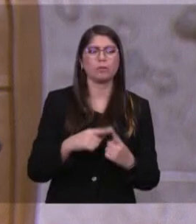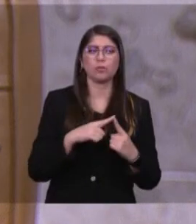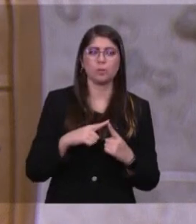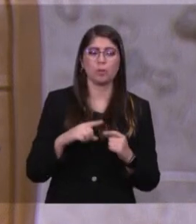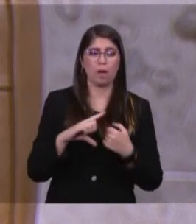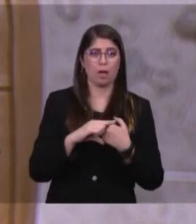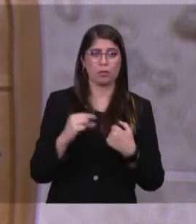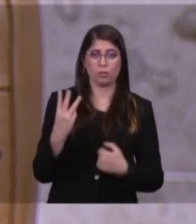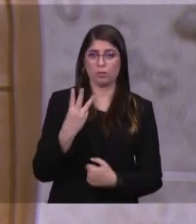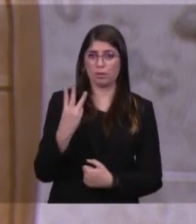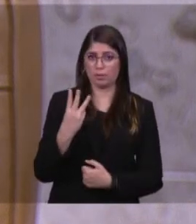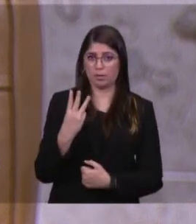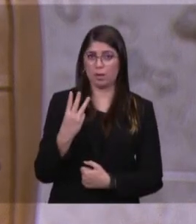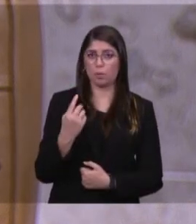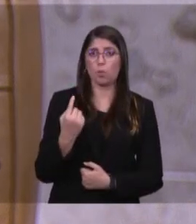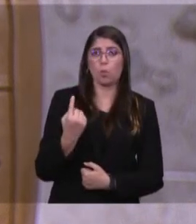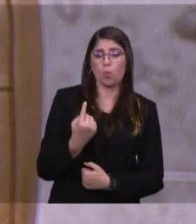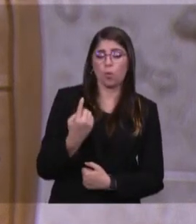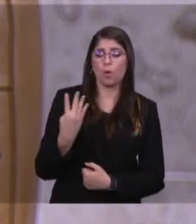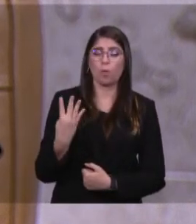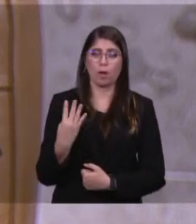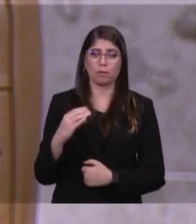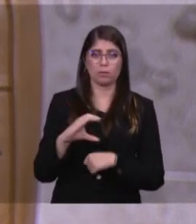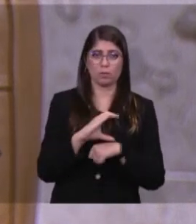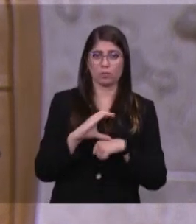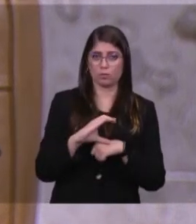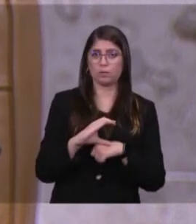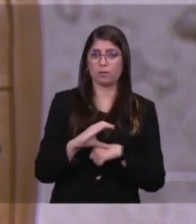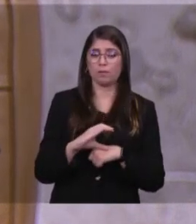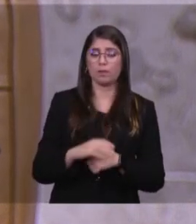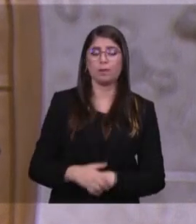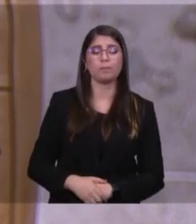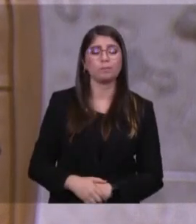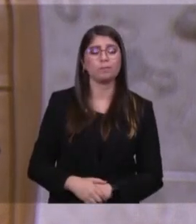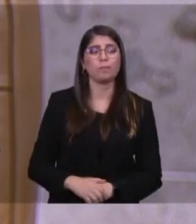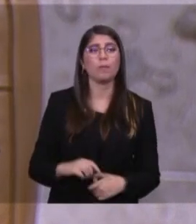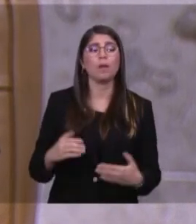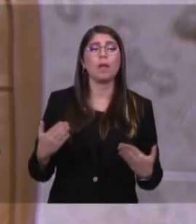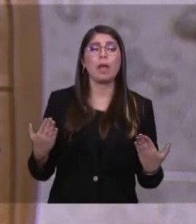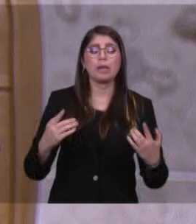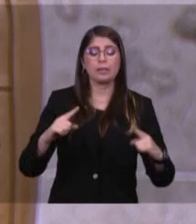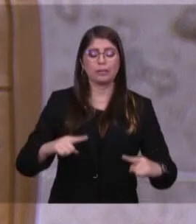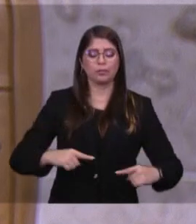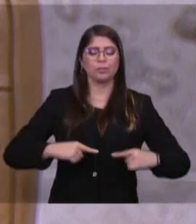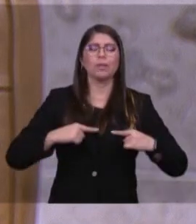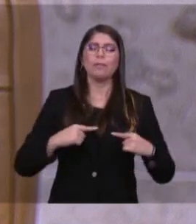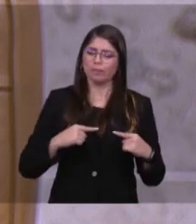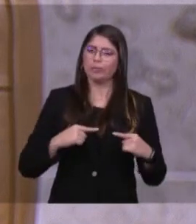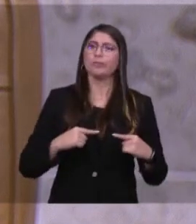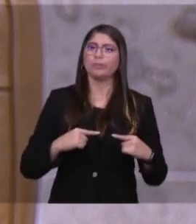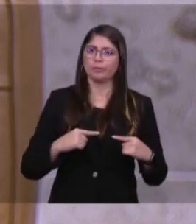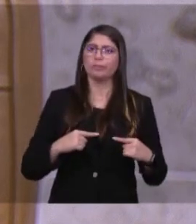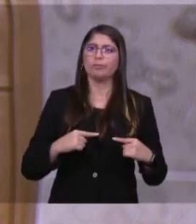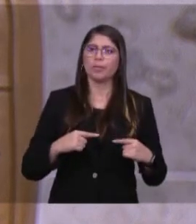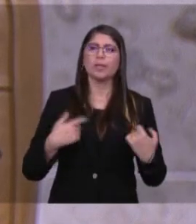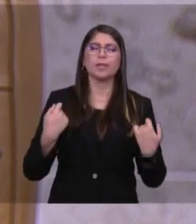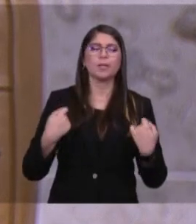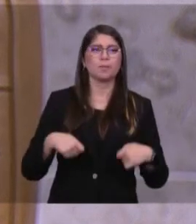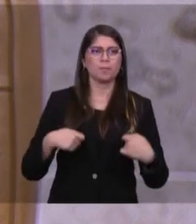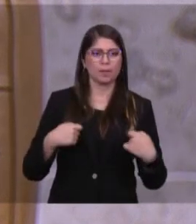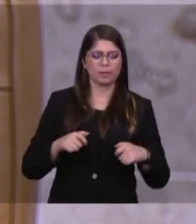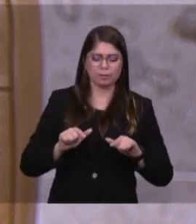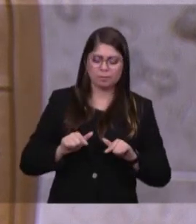artigo 3º, 1 e 4 da Constituição Federal, estamos perante desafios que impõem a